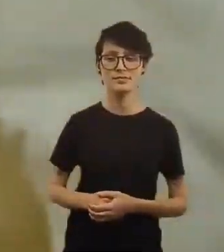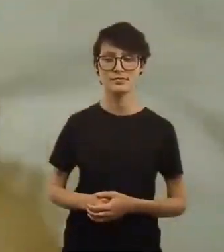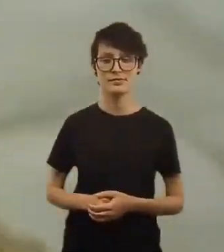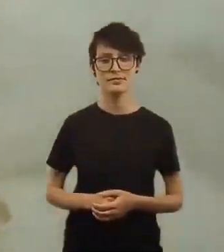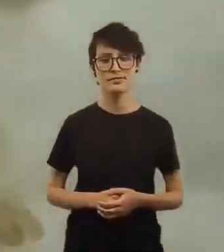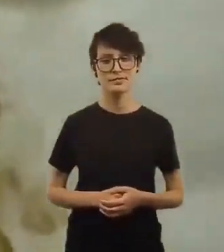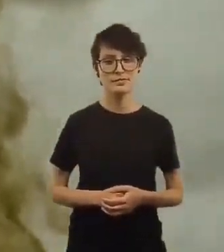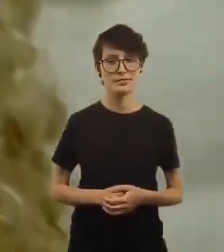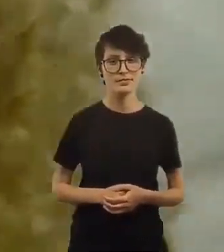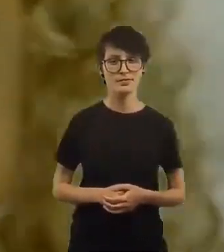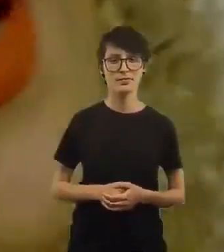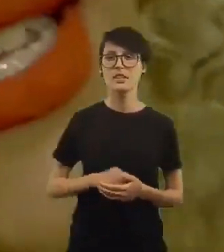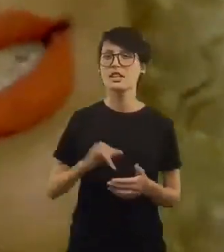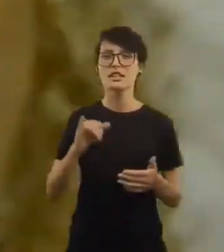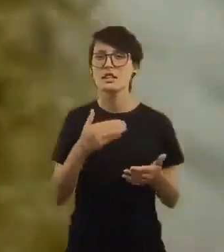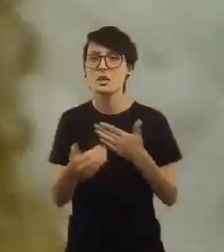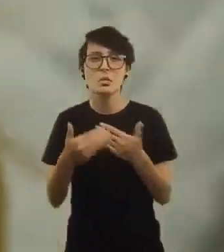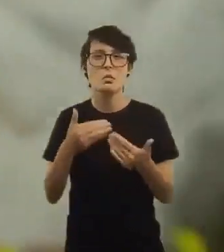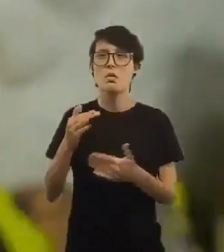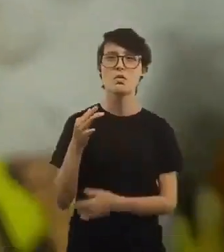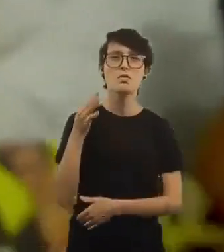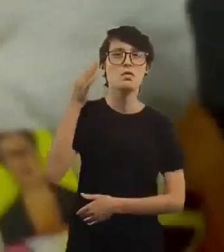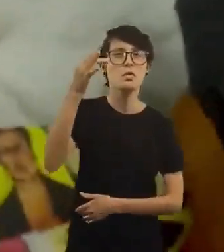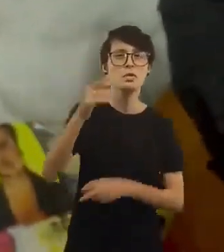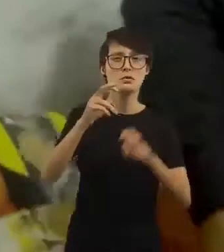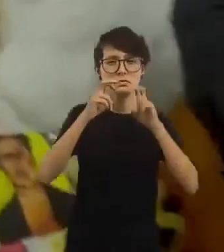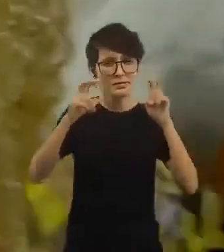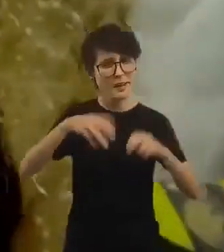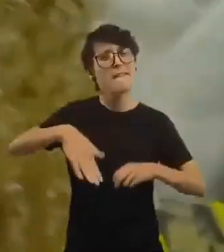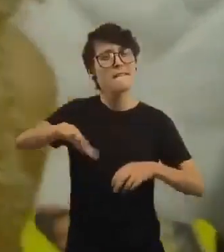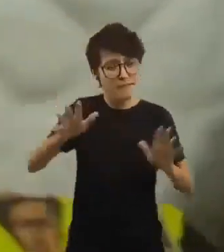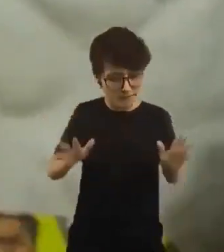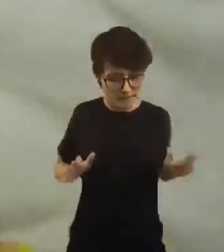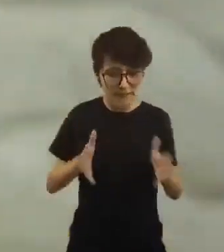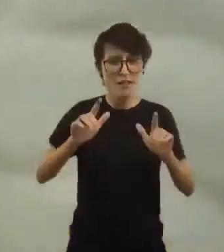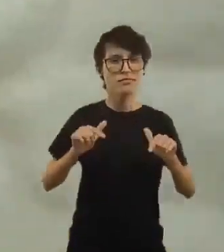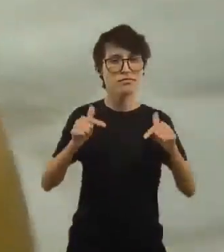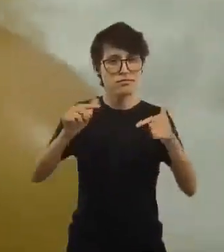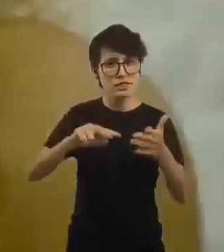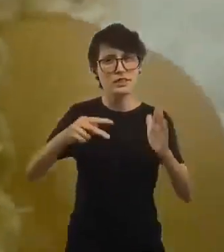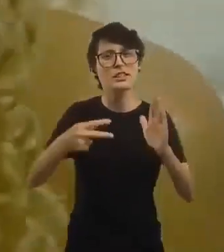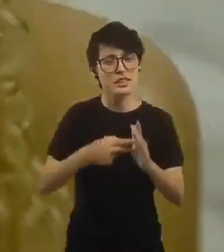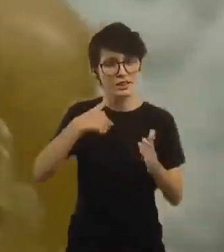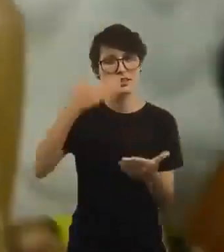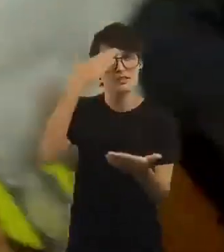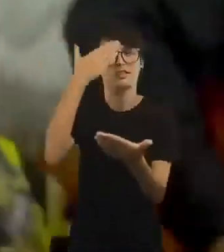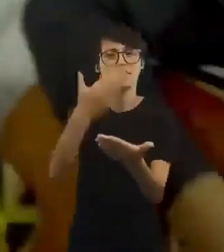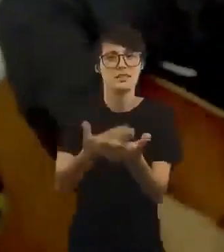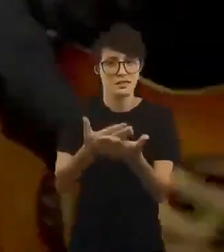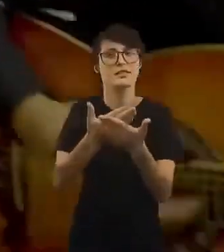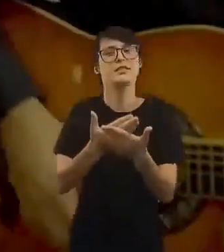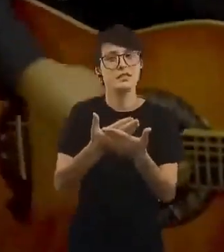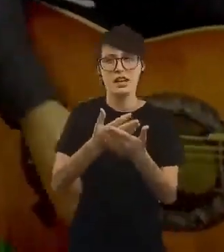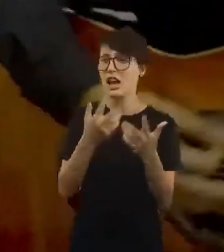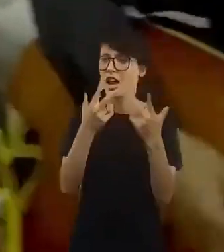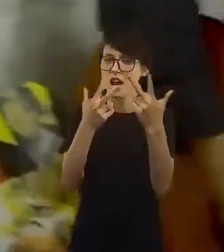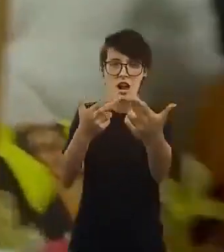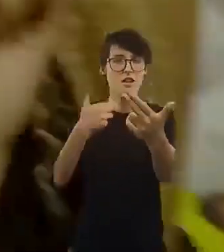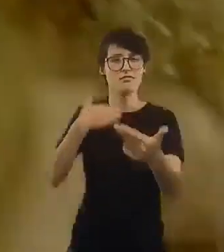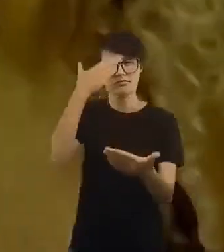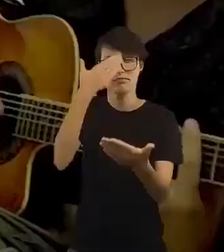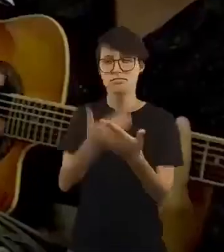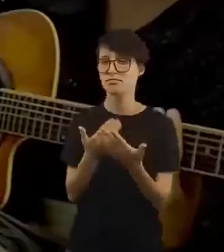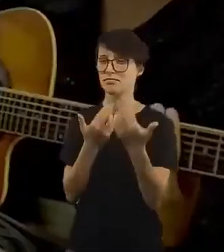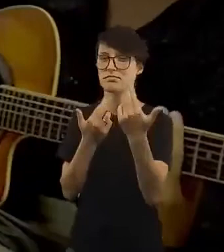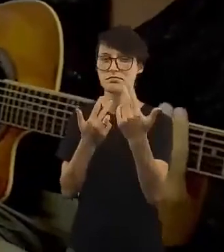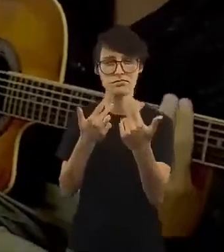desistir. Se algo em ti ainda grita, vai pra cima. É porque você também acredita, tanto quanto eu, que esse